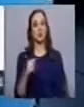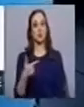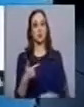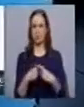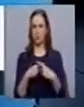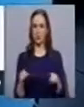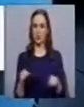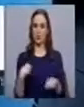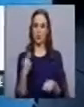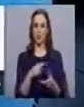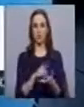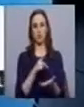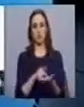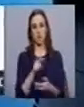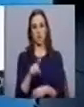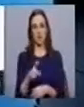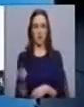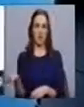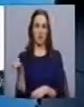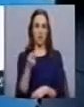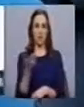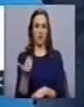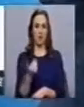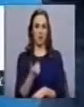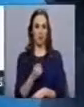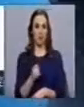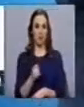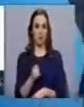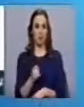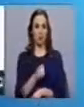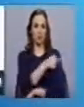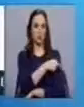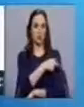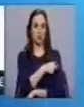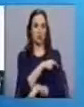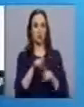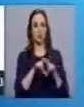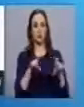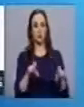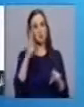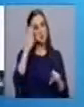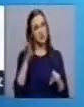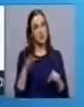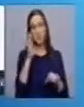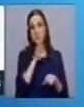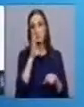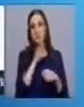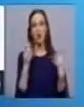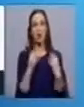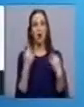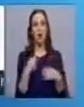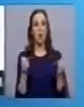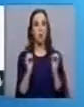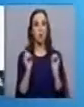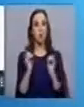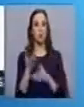aqui a aguardar então também a chegada agora da parte dos representantes dos empresários salariais e saber se de facto avançam ou não com